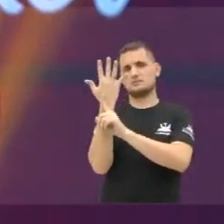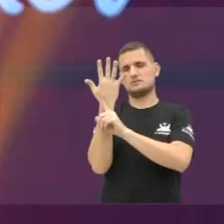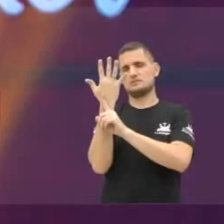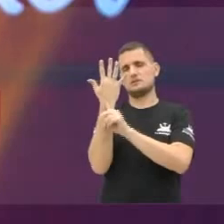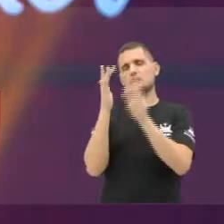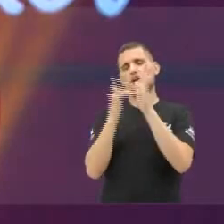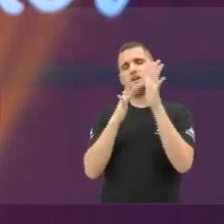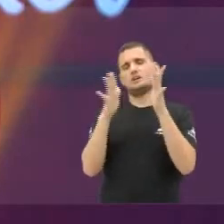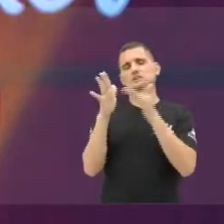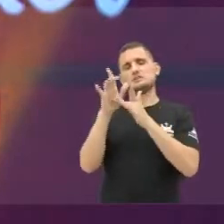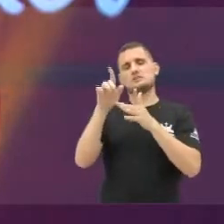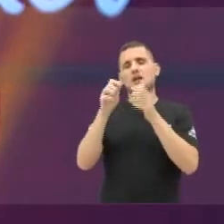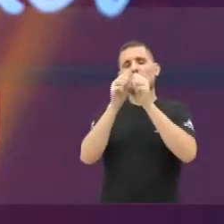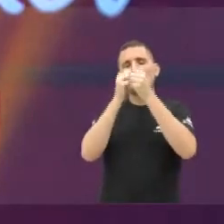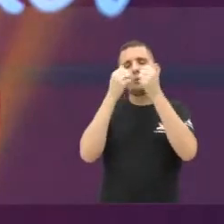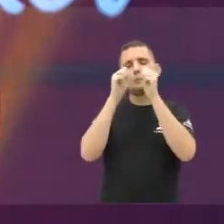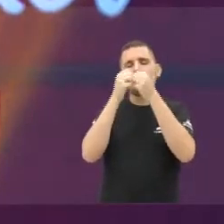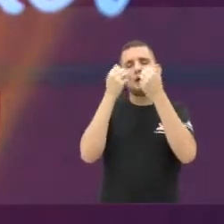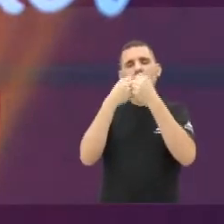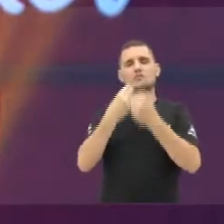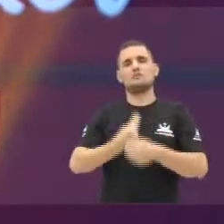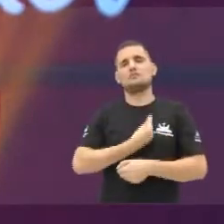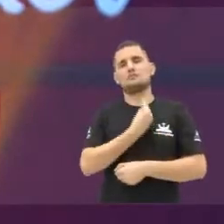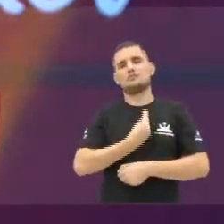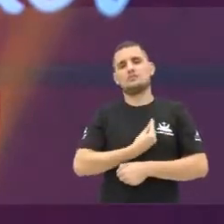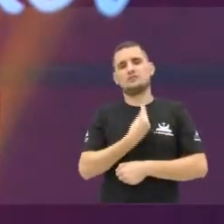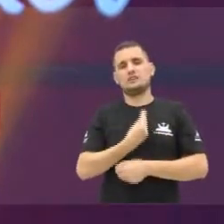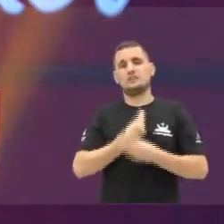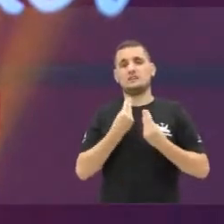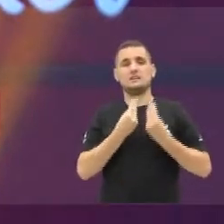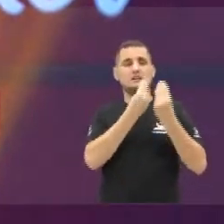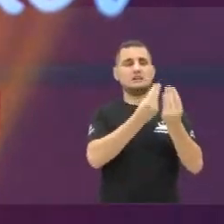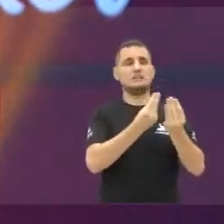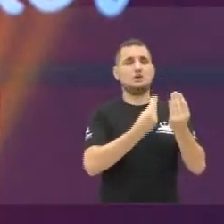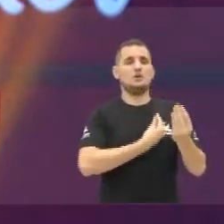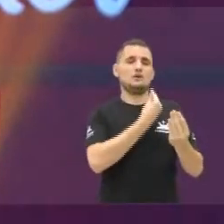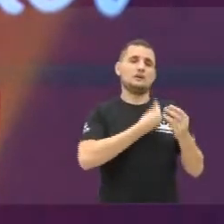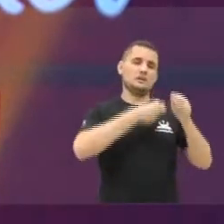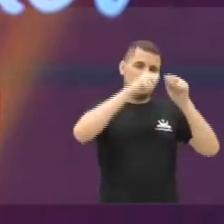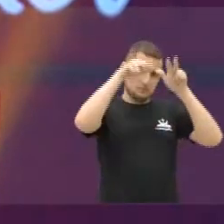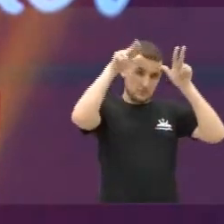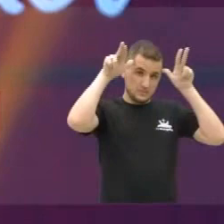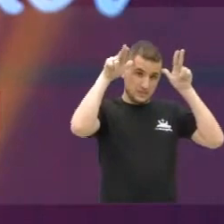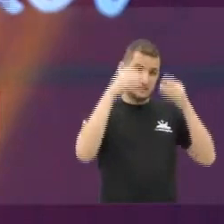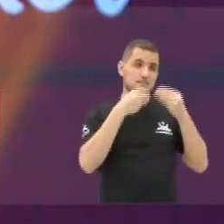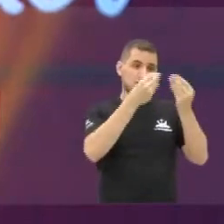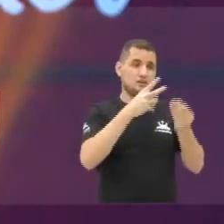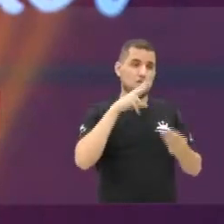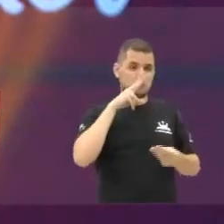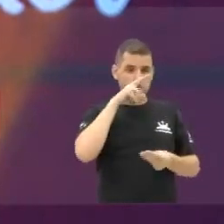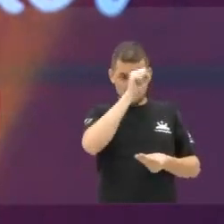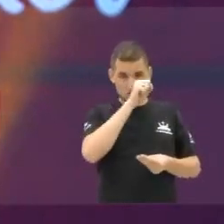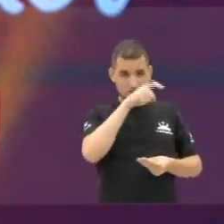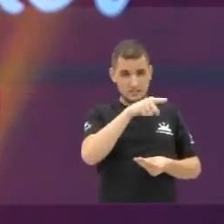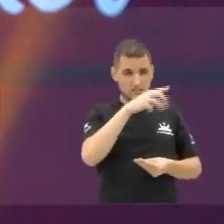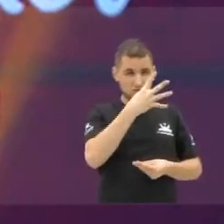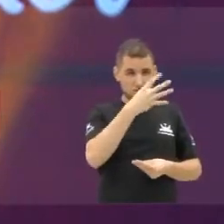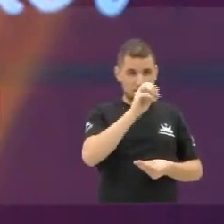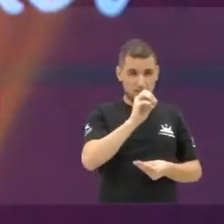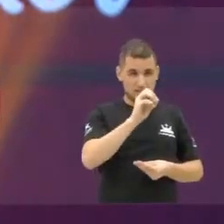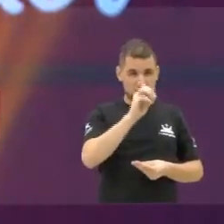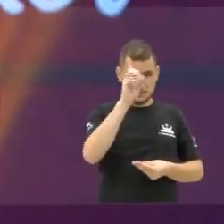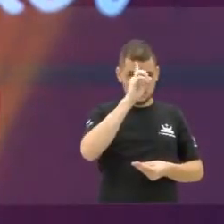eucarístico, esse pão dos anjos que alimentou Moisés e que lhe deu forças para ele andar 40 dias e 40